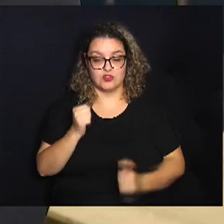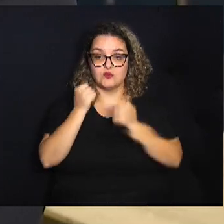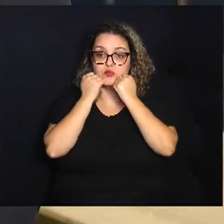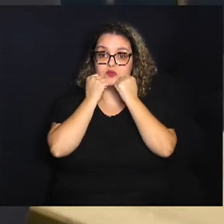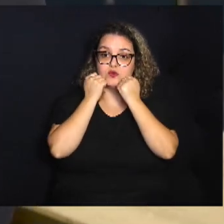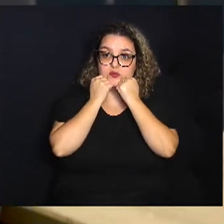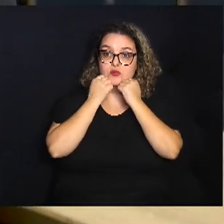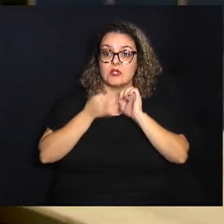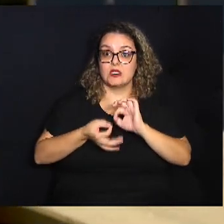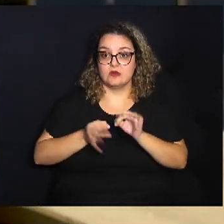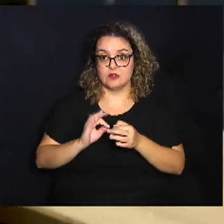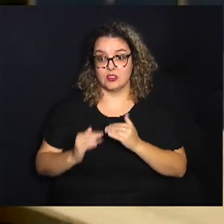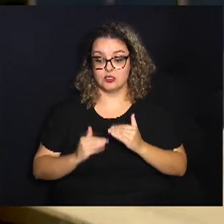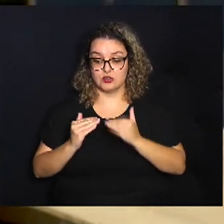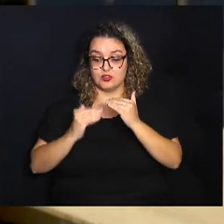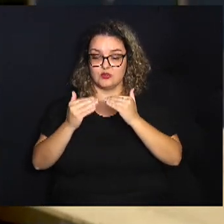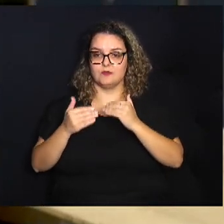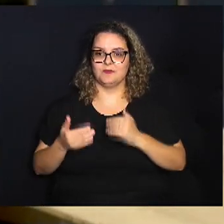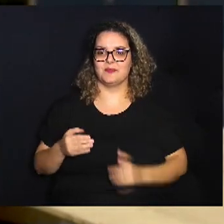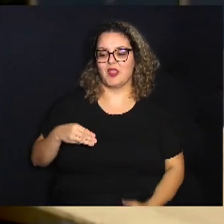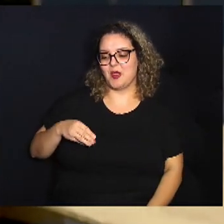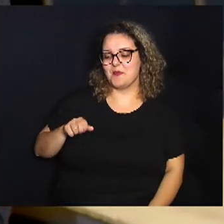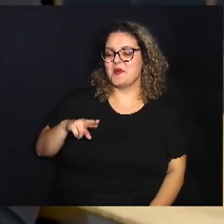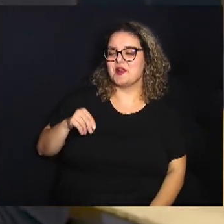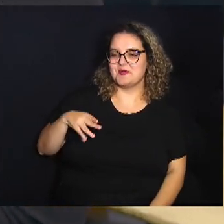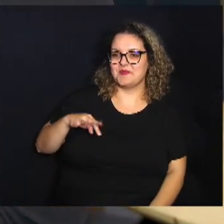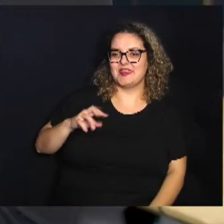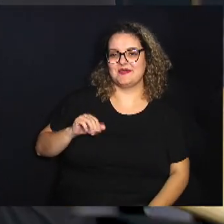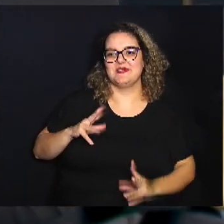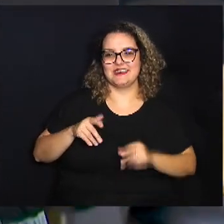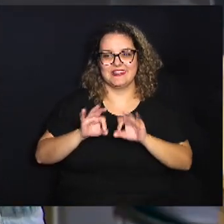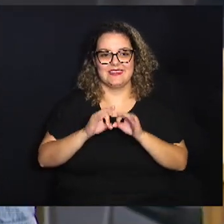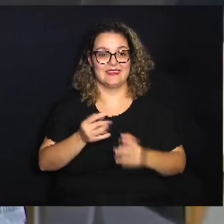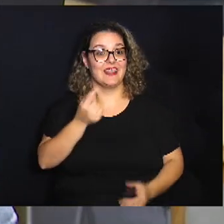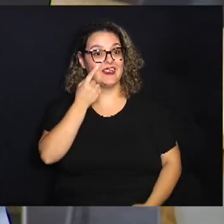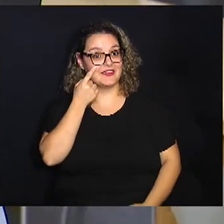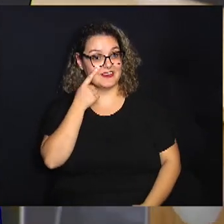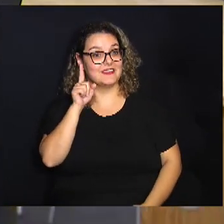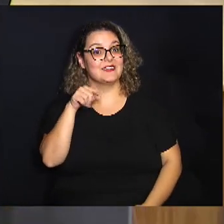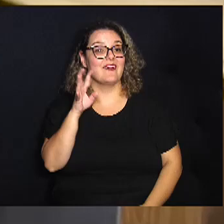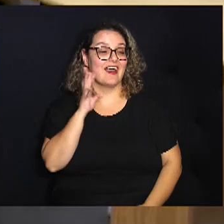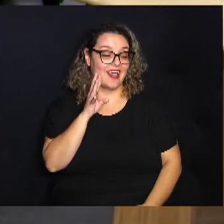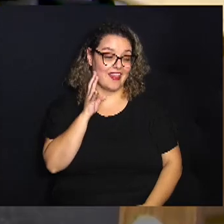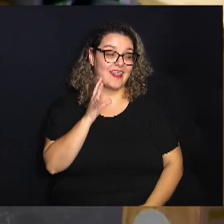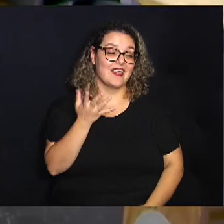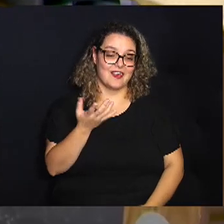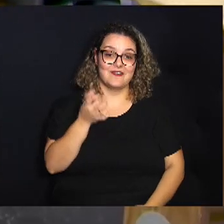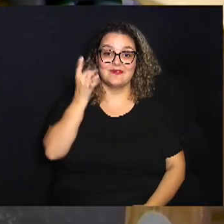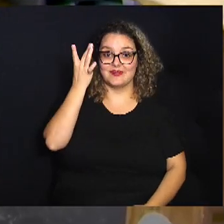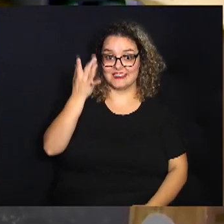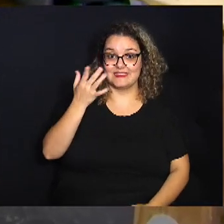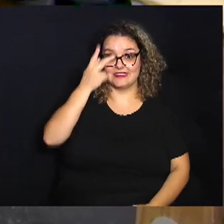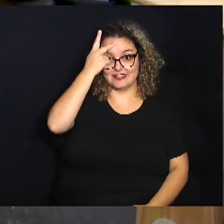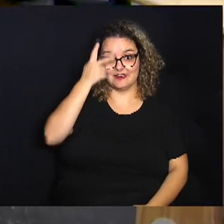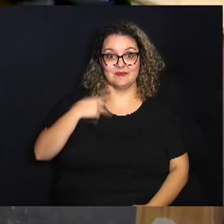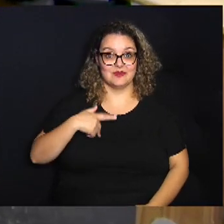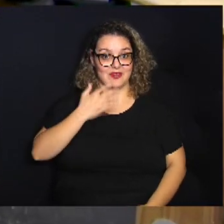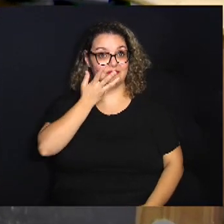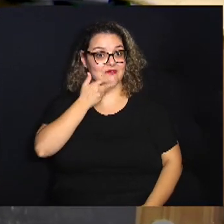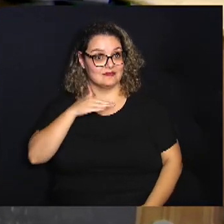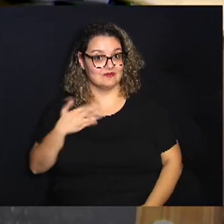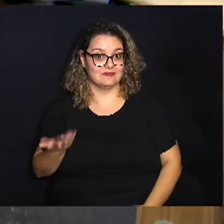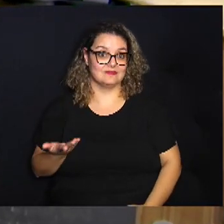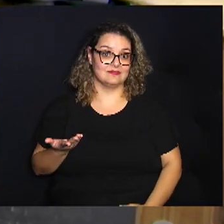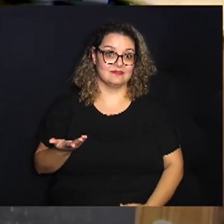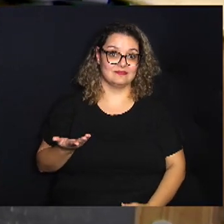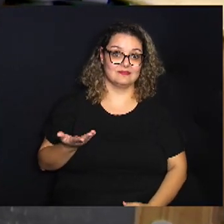Essa oficina de construção de marmitas aí para toda a família. Tá vendo? Então é muito legal, facilita até para a própria criança que está, sei lá,